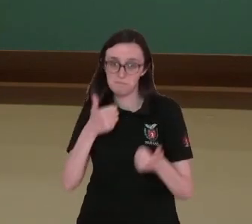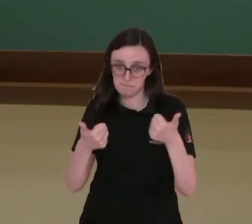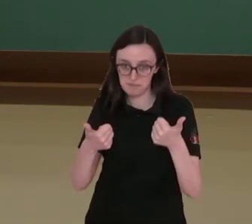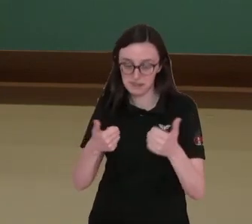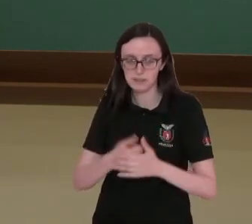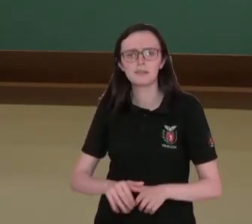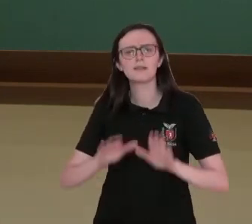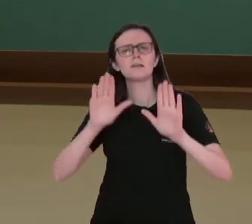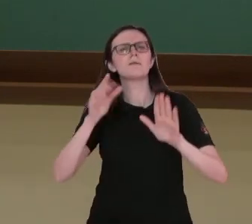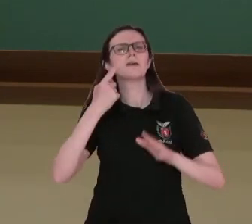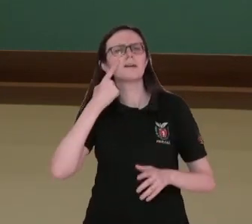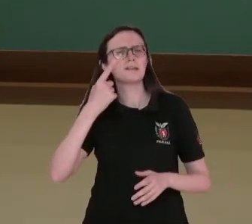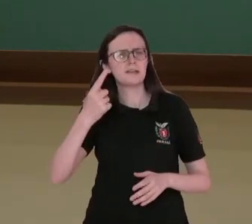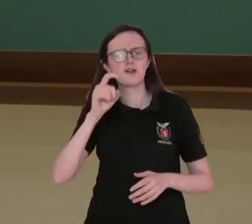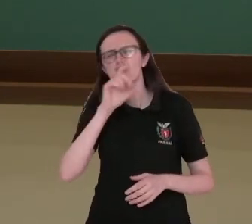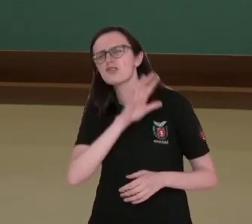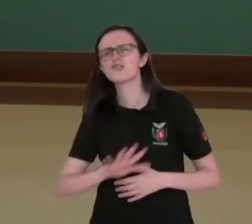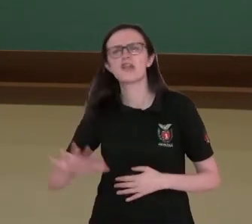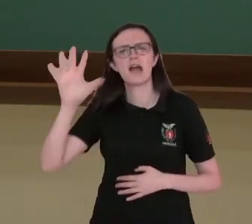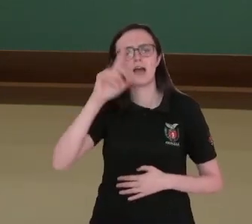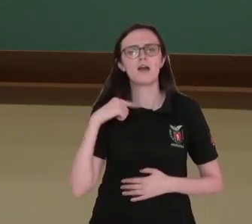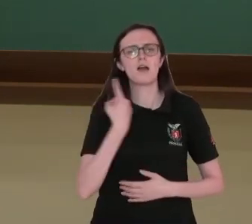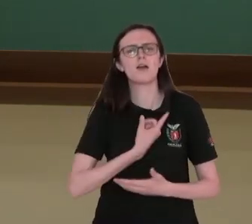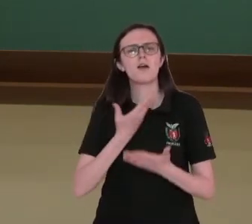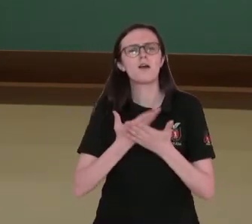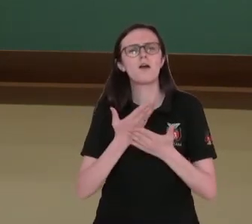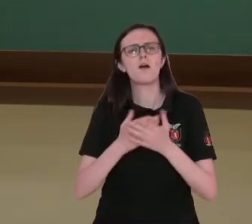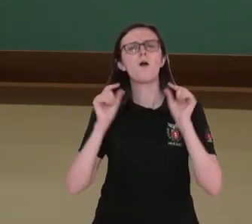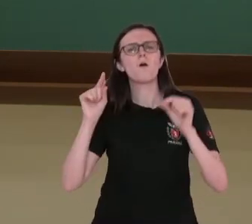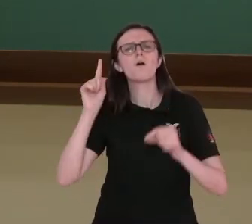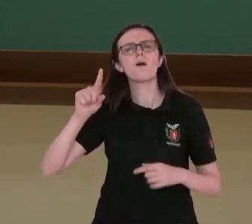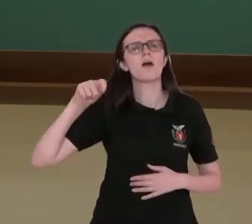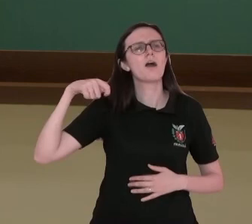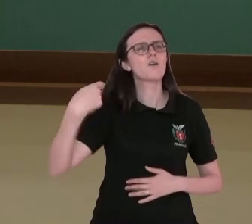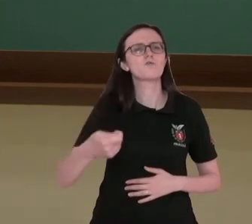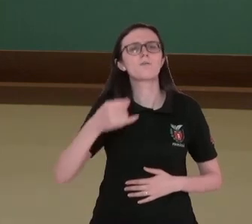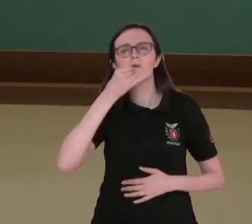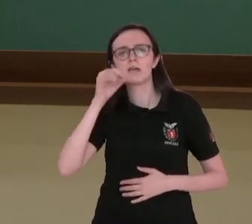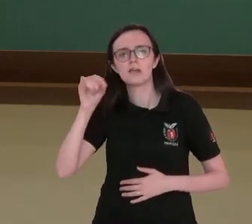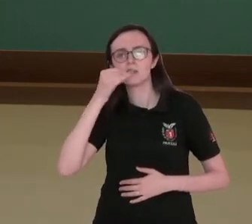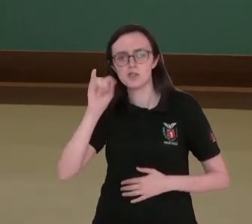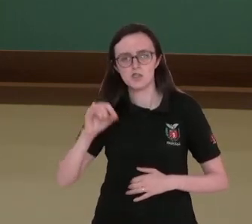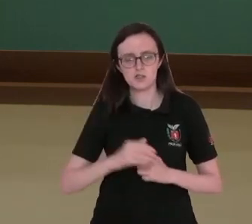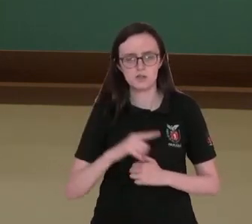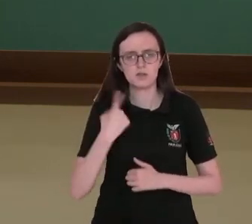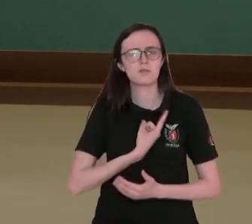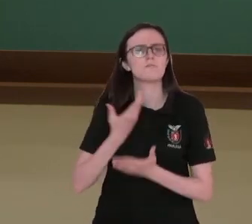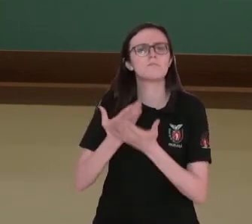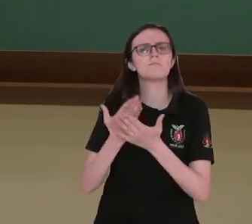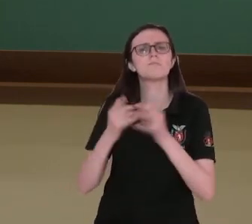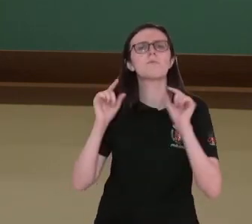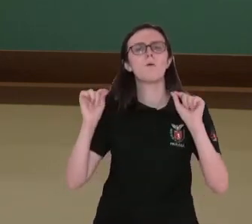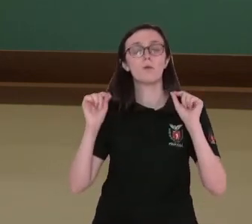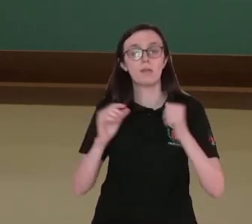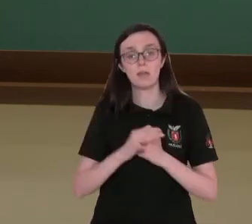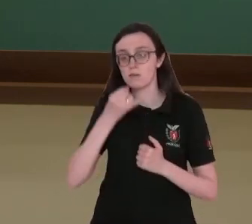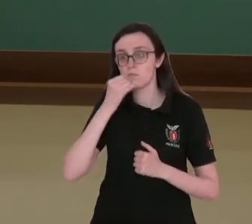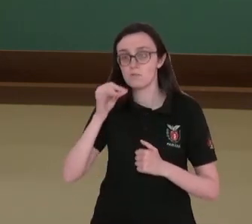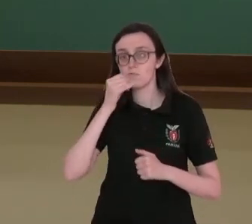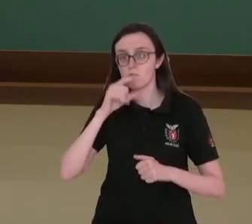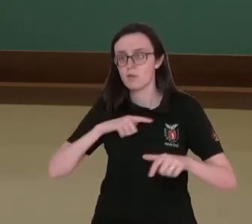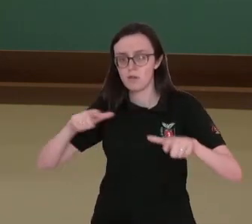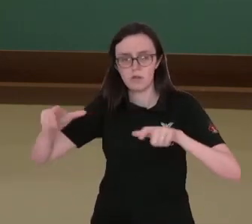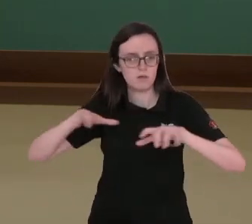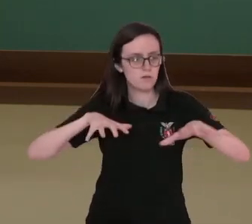Beleza? Pessoal, então, assim, no geral, a nossa aula ela foi sobre a energia, tá? O que que nós vimos? Que a energia ela muda de